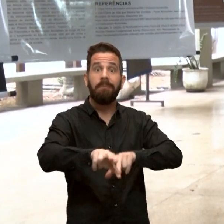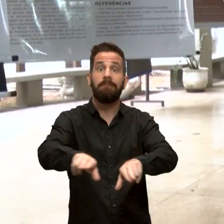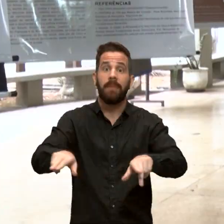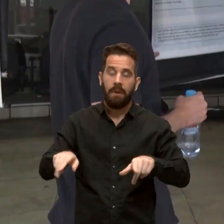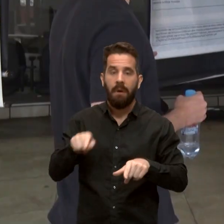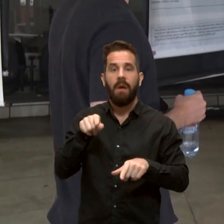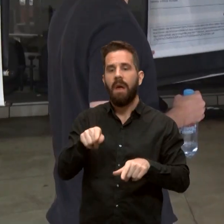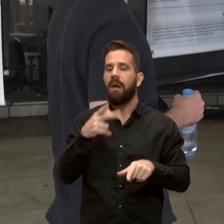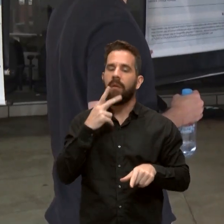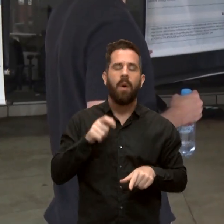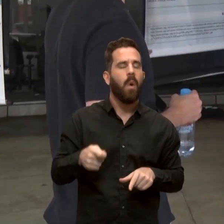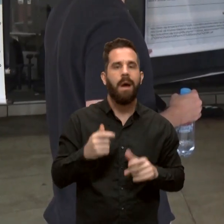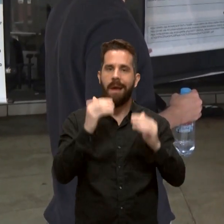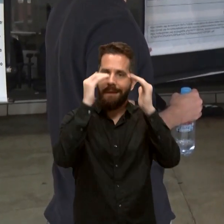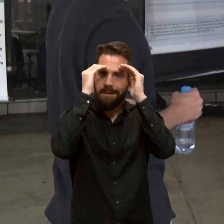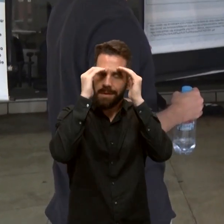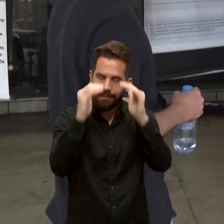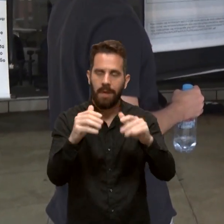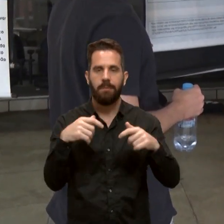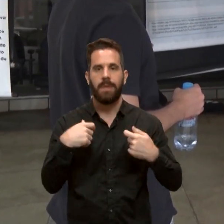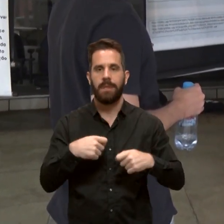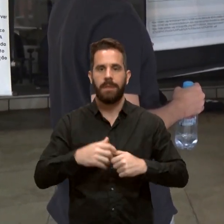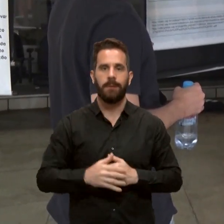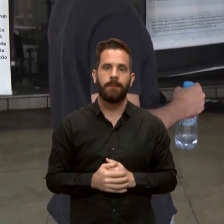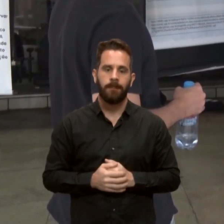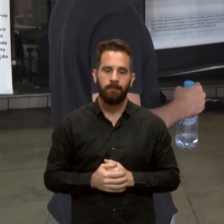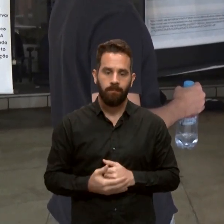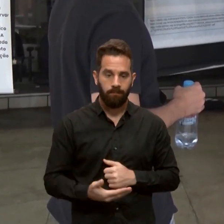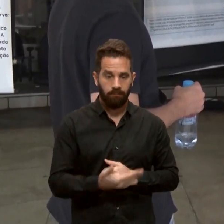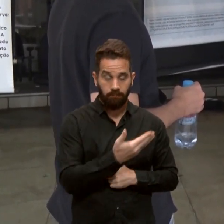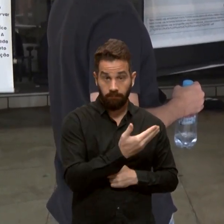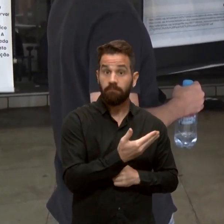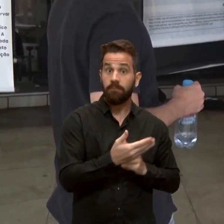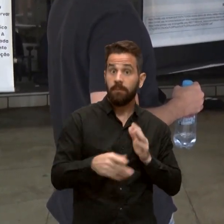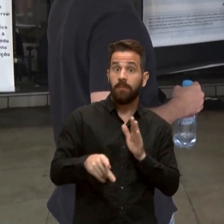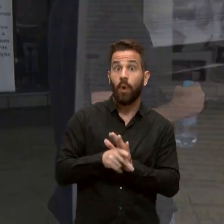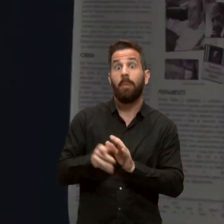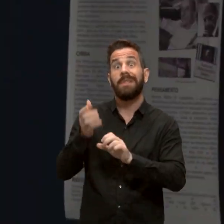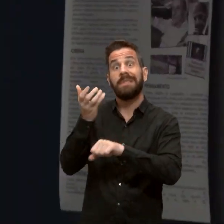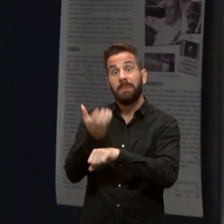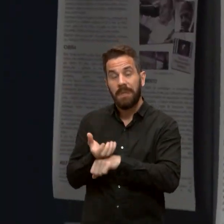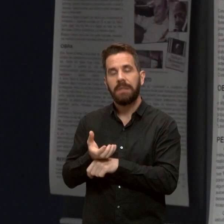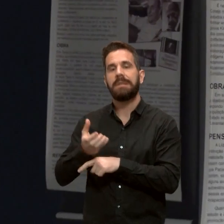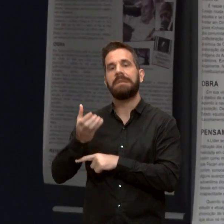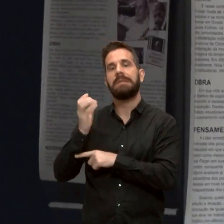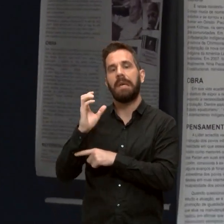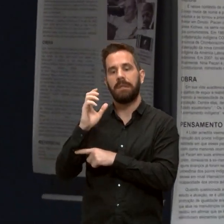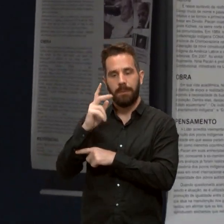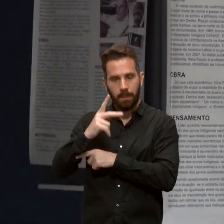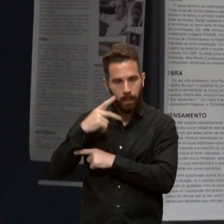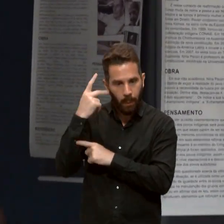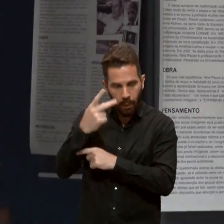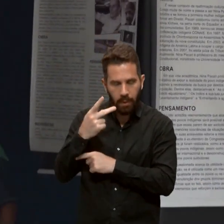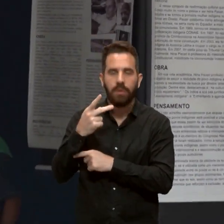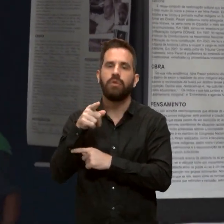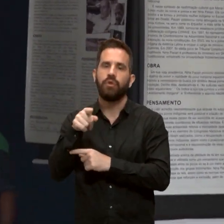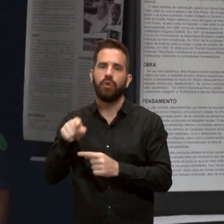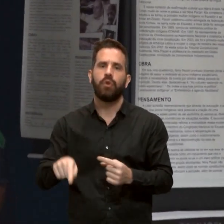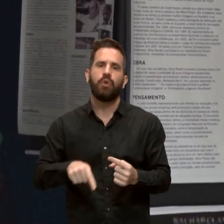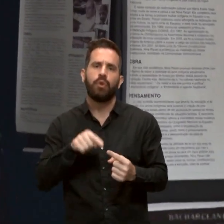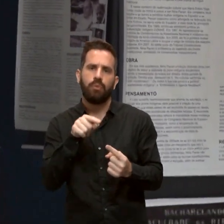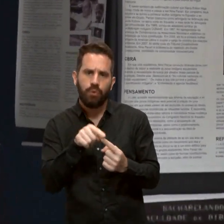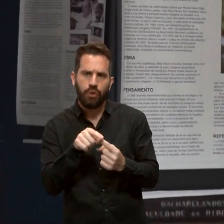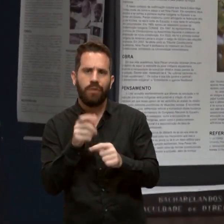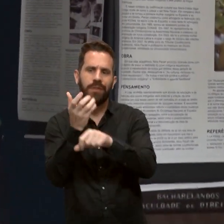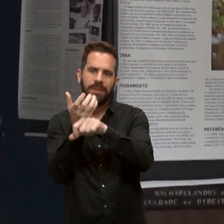muito grande. A mostra foi desenvolvida durante a disciplina Ciência Política e consiste em apresentação de pôsteres.